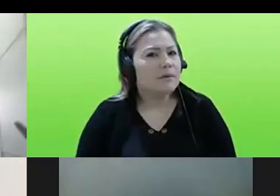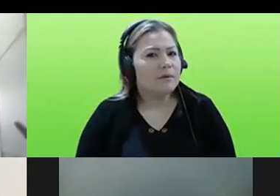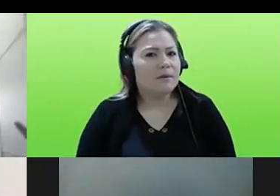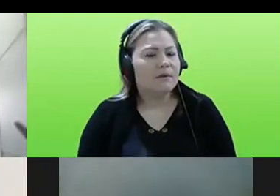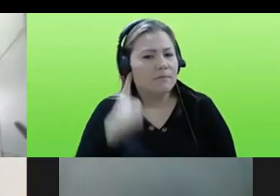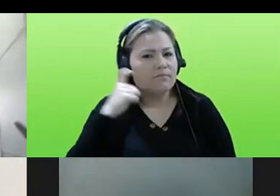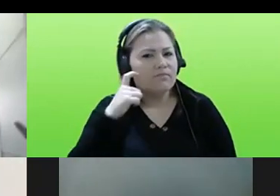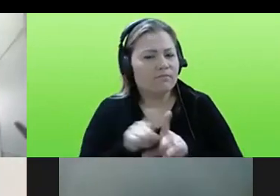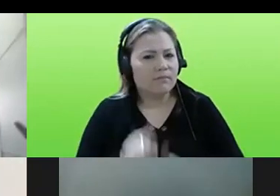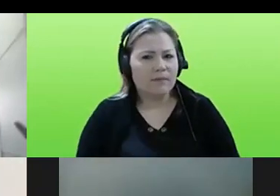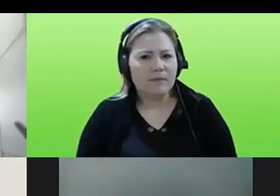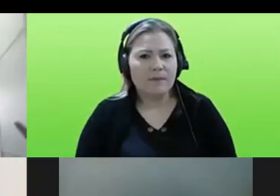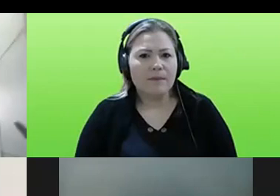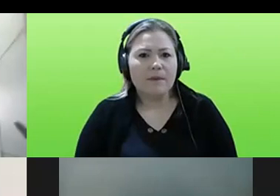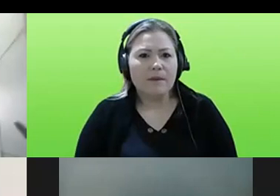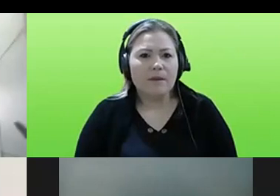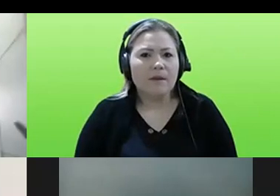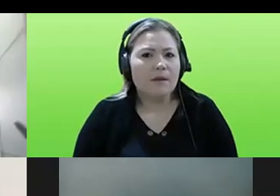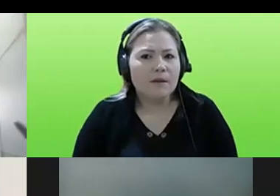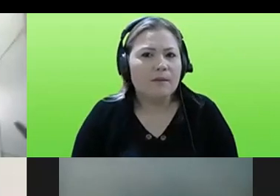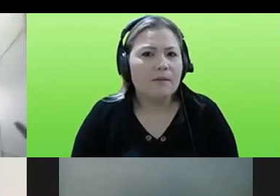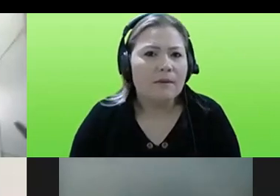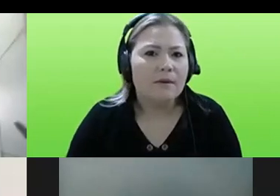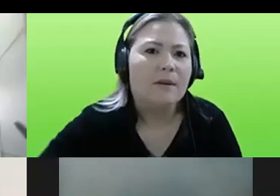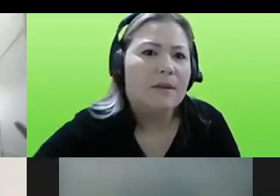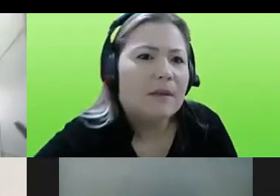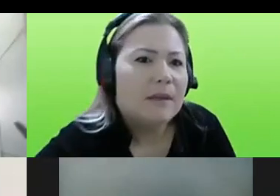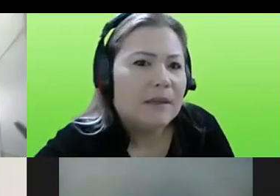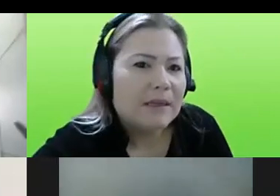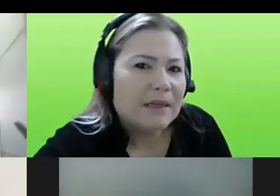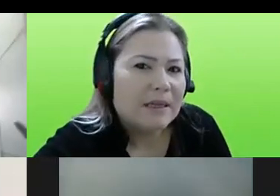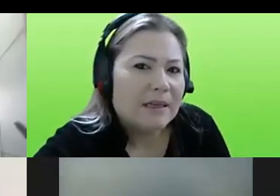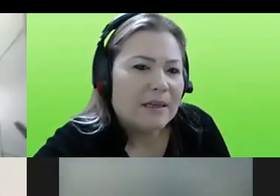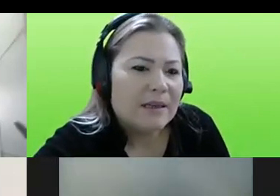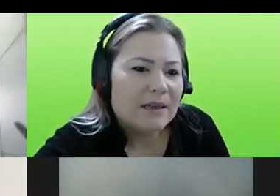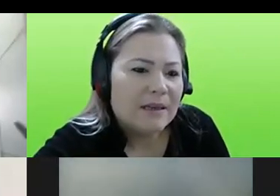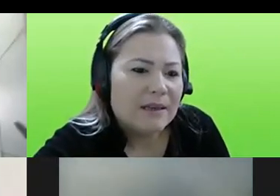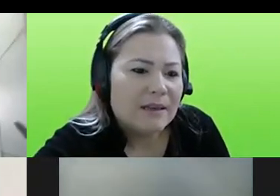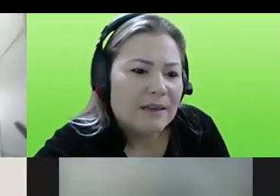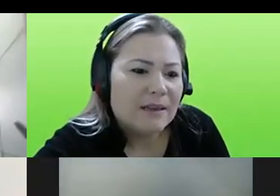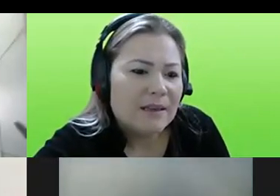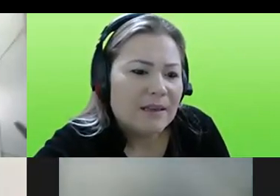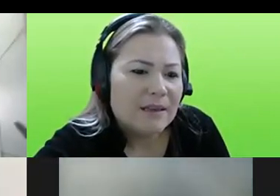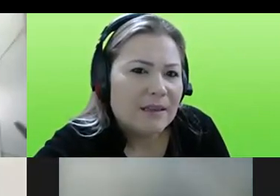eu estou no doutorado. Trabalho de imigração, gênero e...